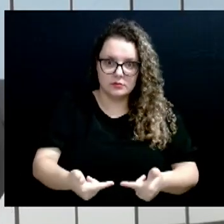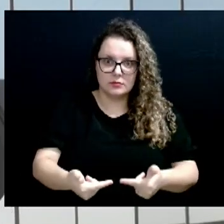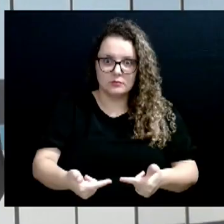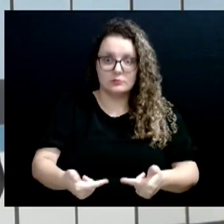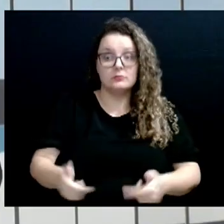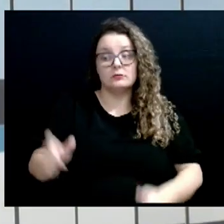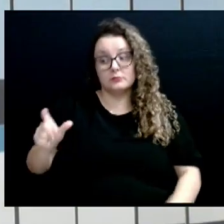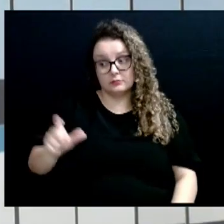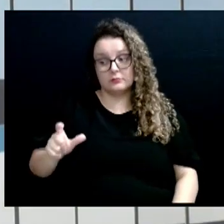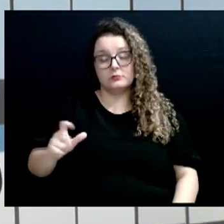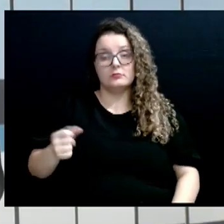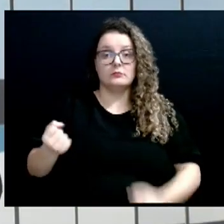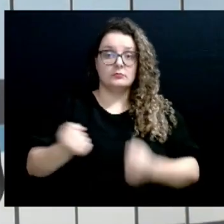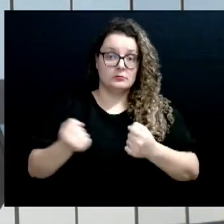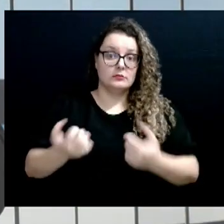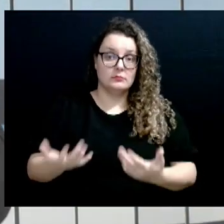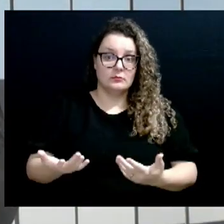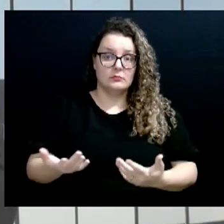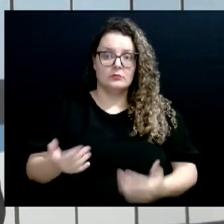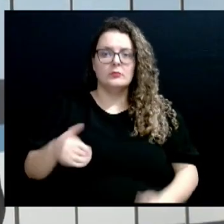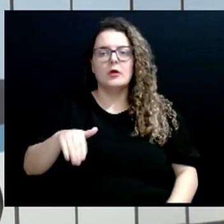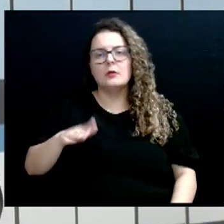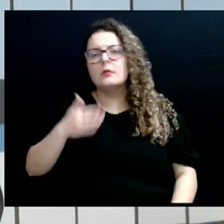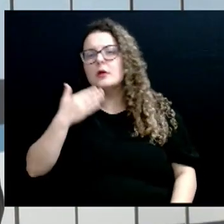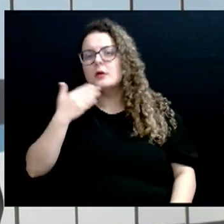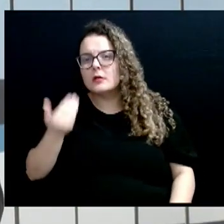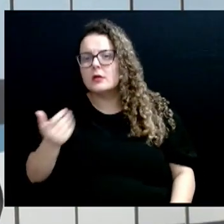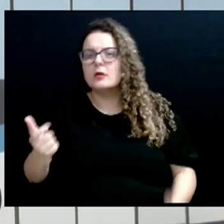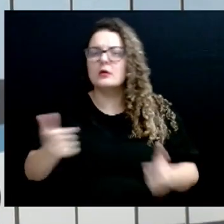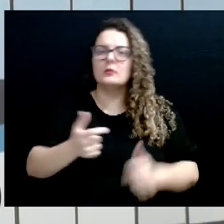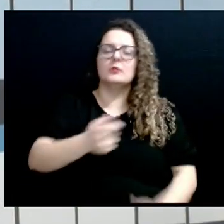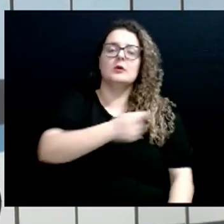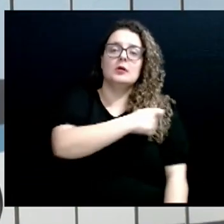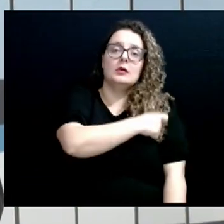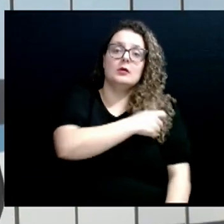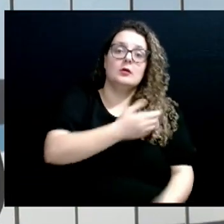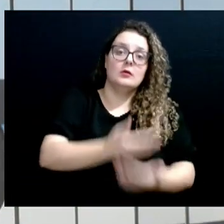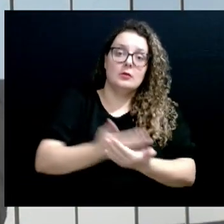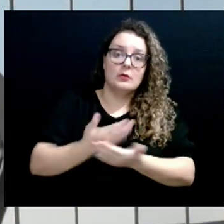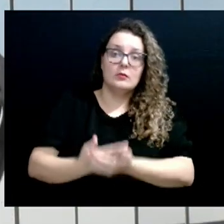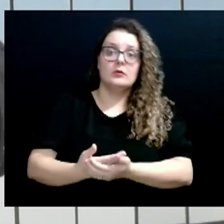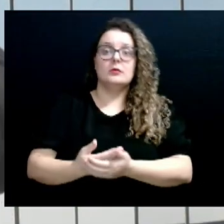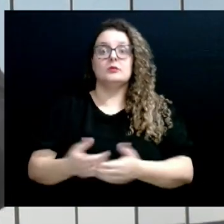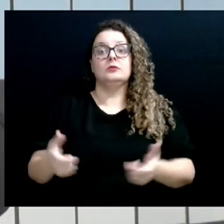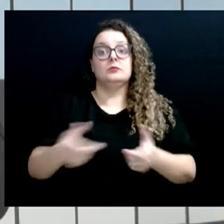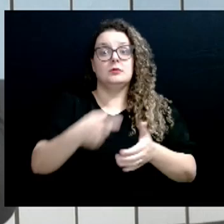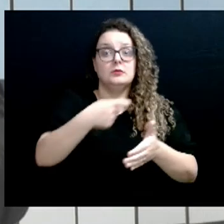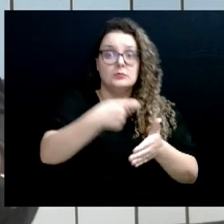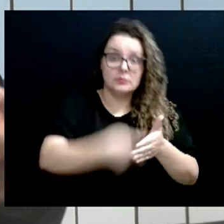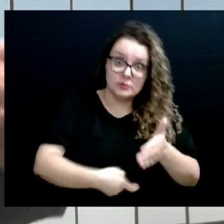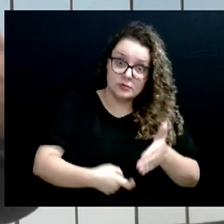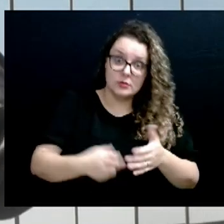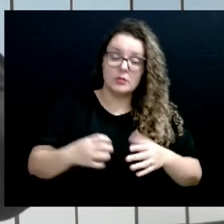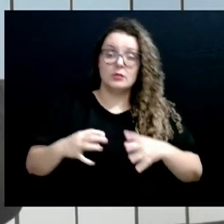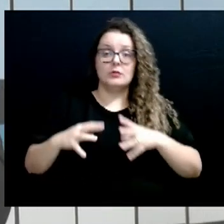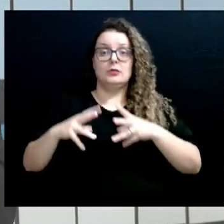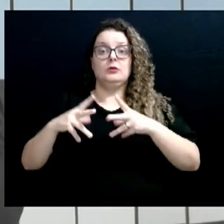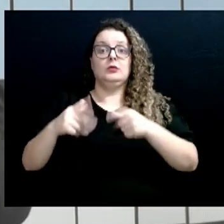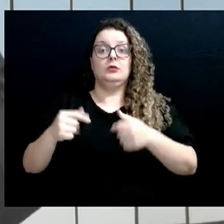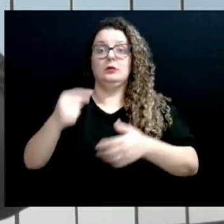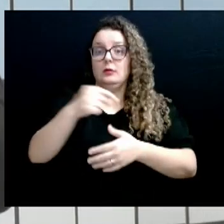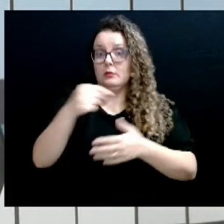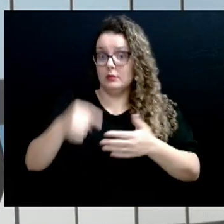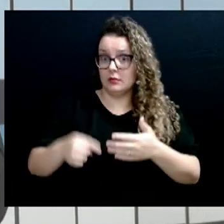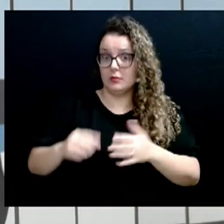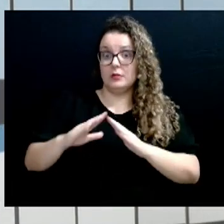seria muito mais fácil reduzir a quantidade de aulas obrigatórias, reduzir as taxas, reduzir todos esses requisitos que a autoescola tem que ter para